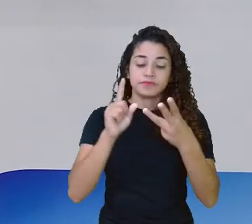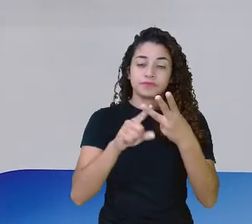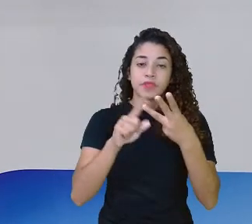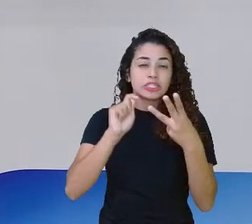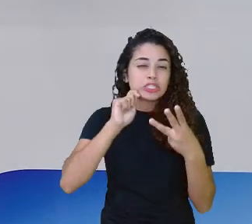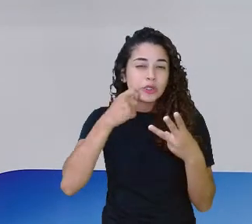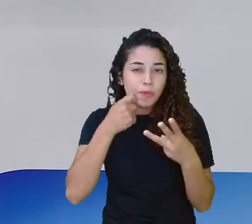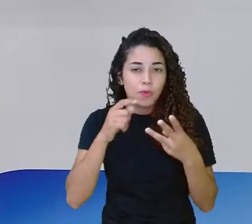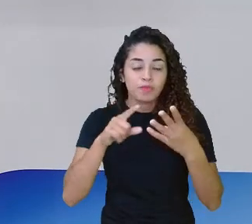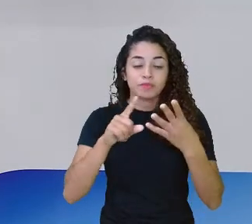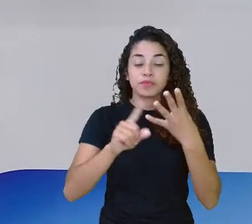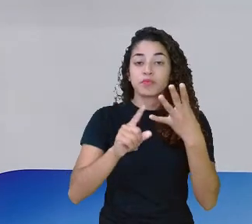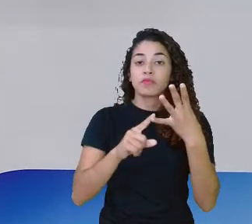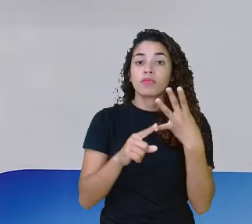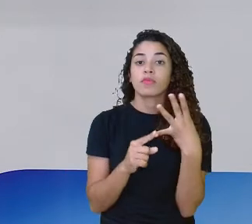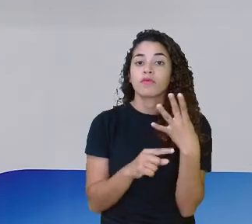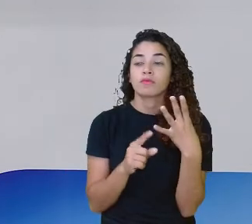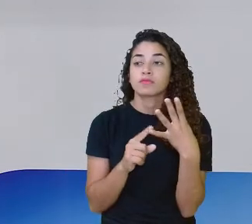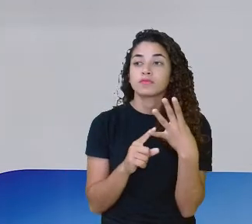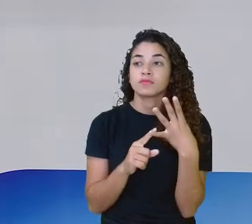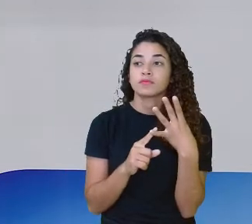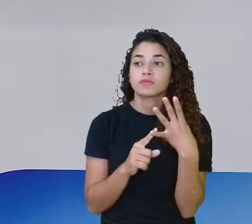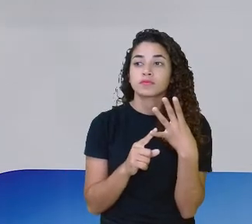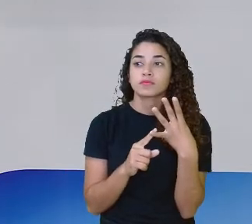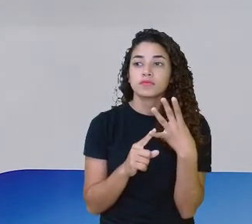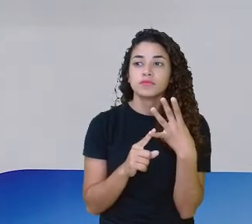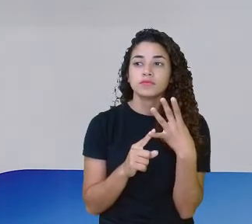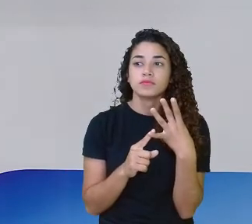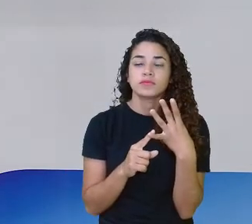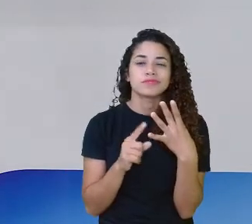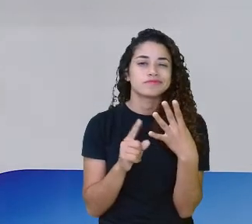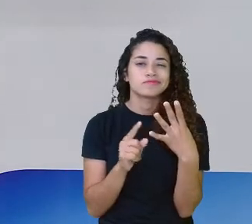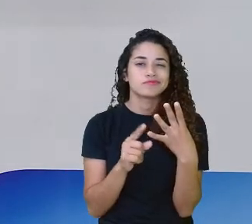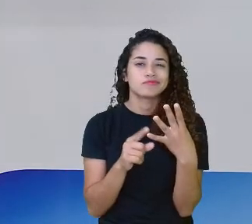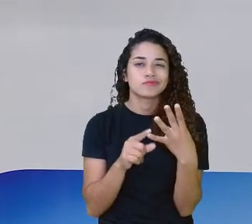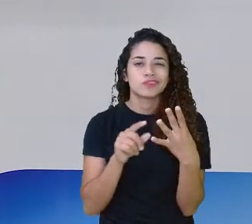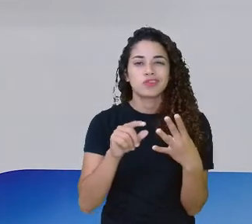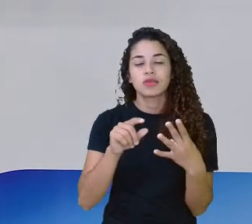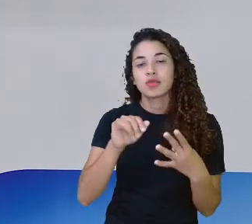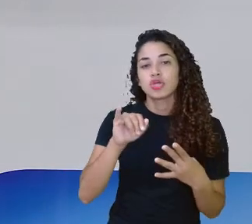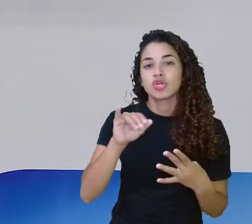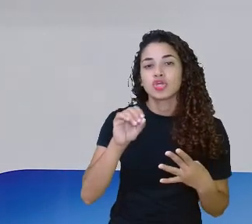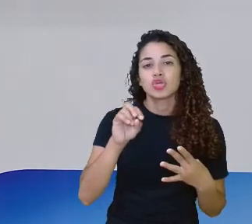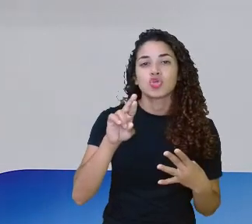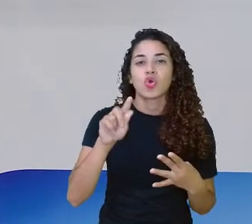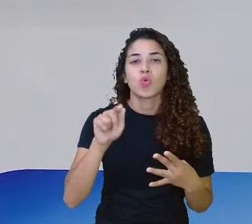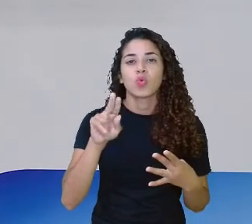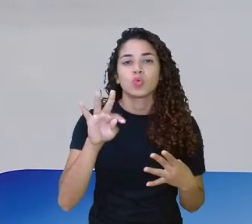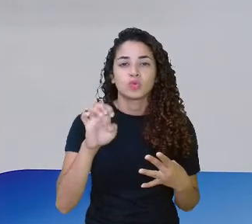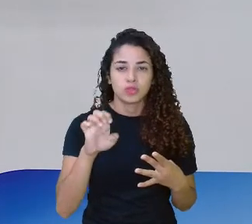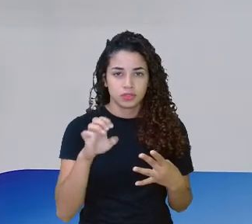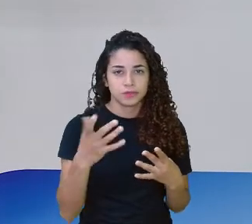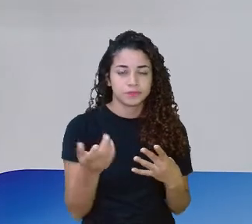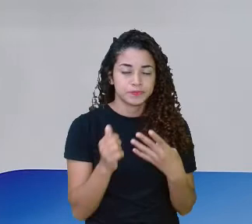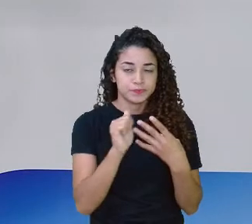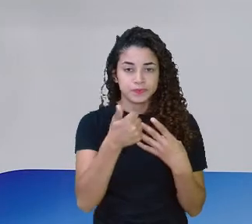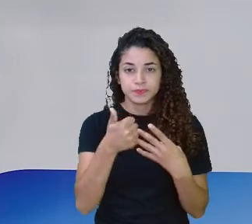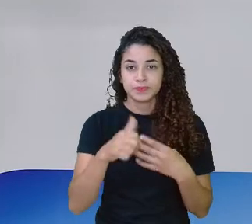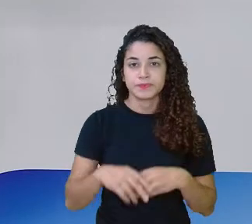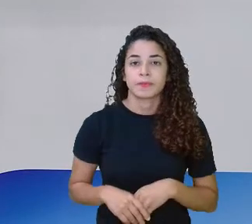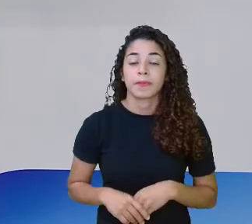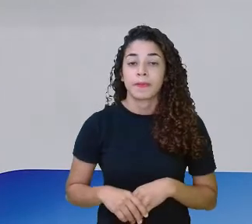de limão. Nesse terceiro, vamos dizer que ele é o de iogurte, certo? Pela cozinha rosinha.